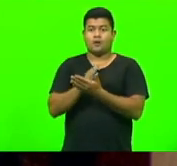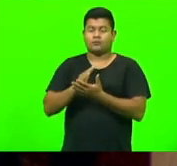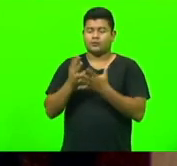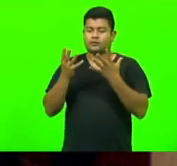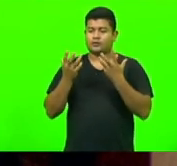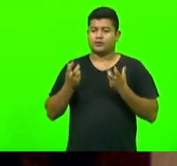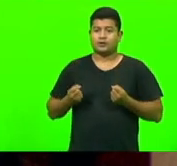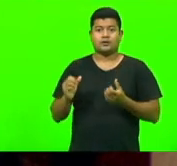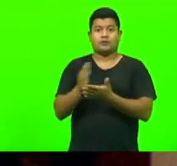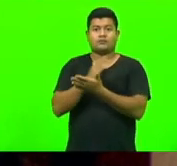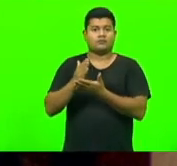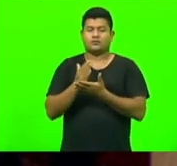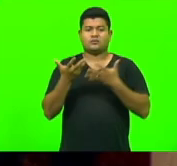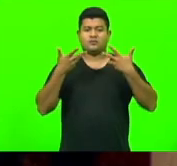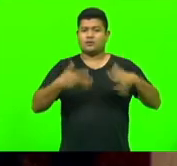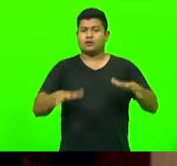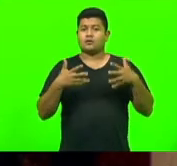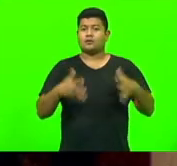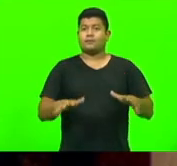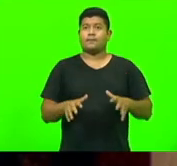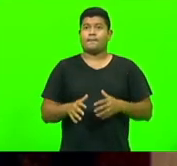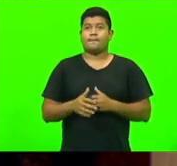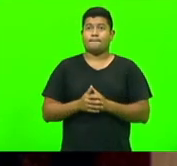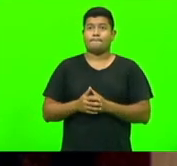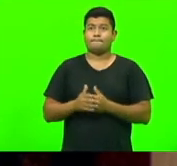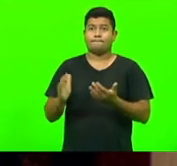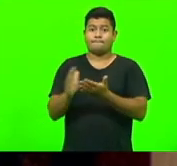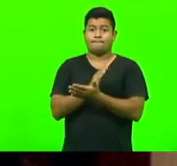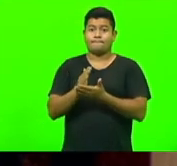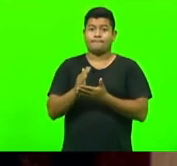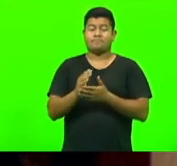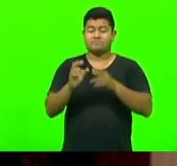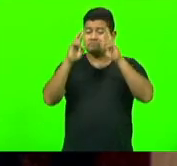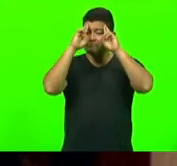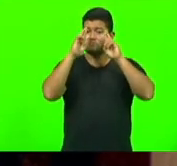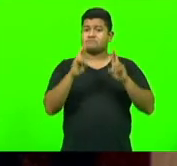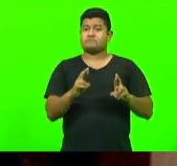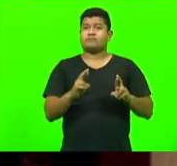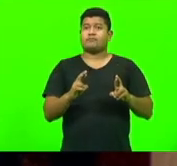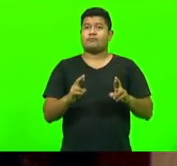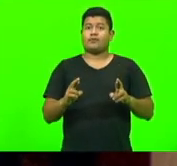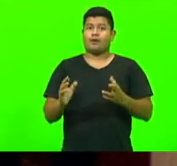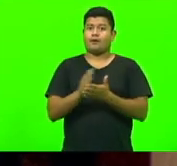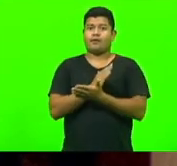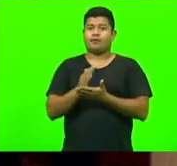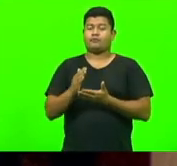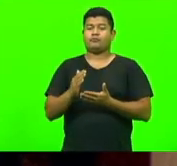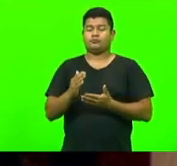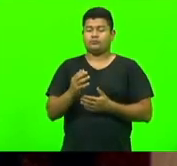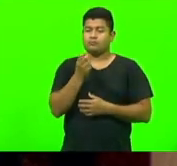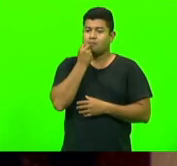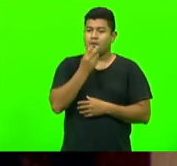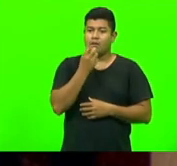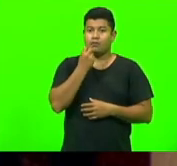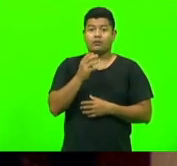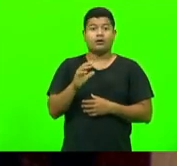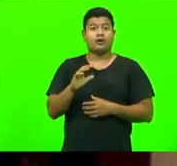desaprovação, evidentemente. Algumas excepcionalmente respeitosas, umas espirituosas e